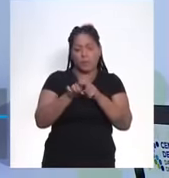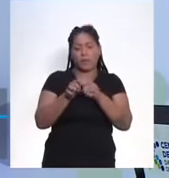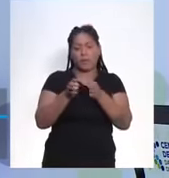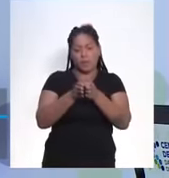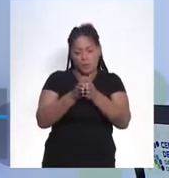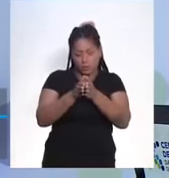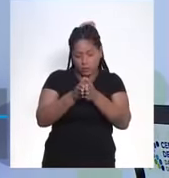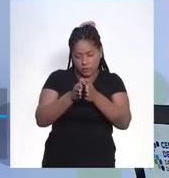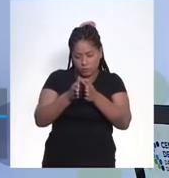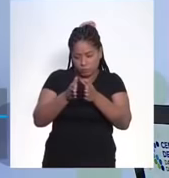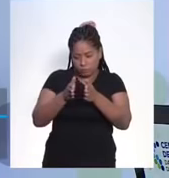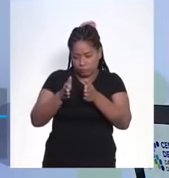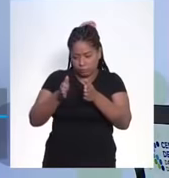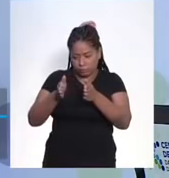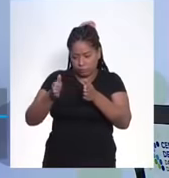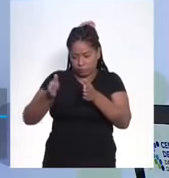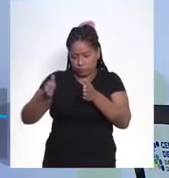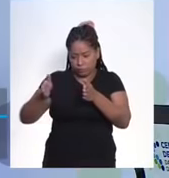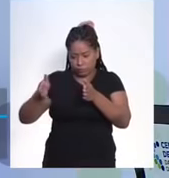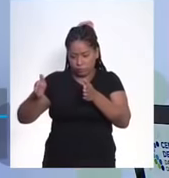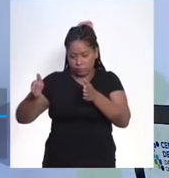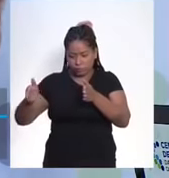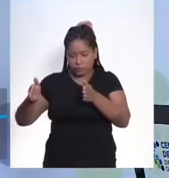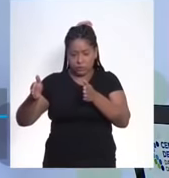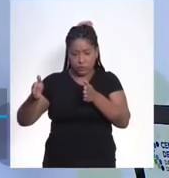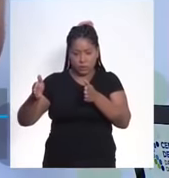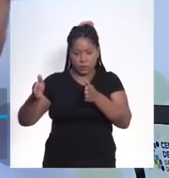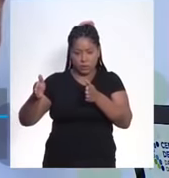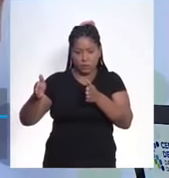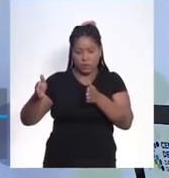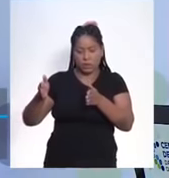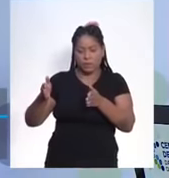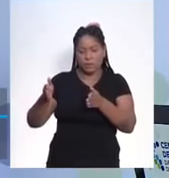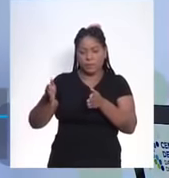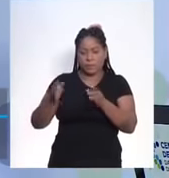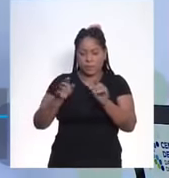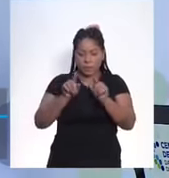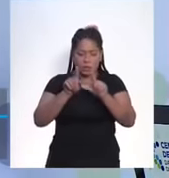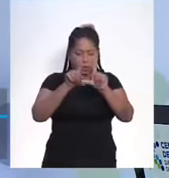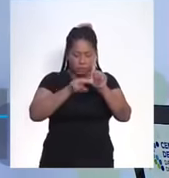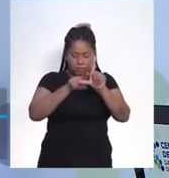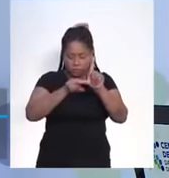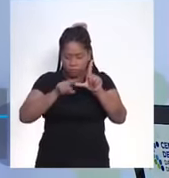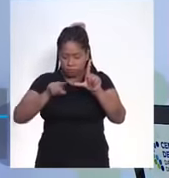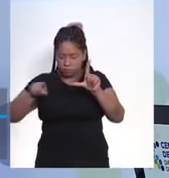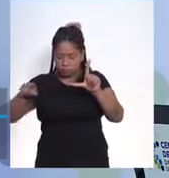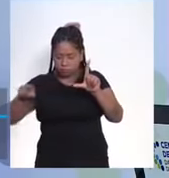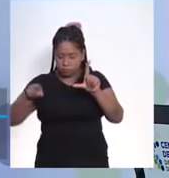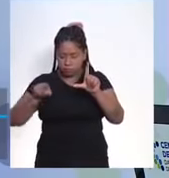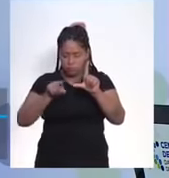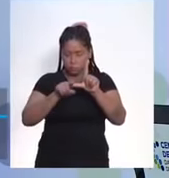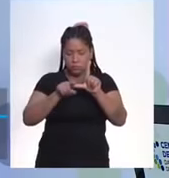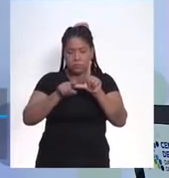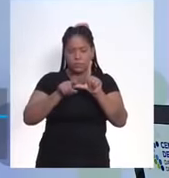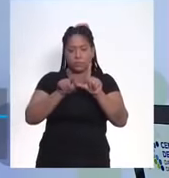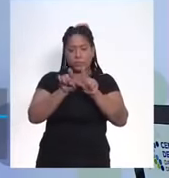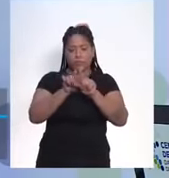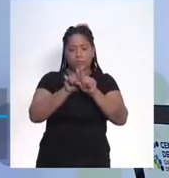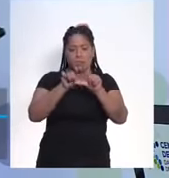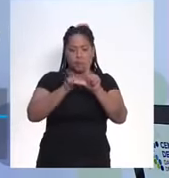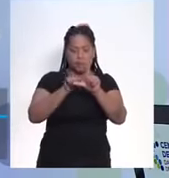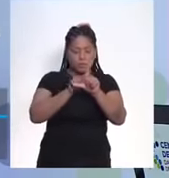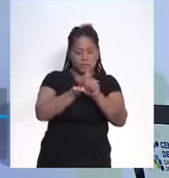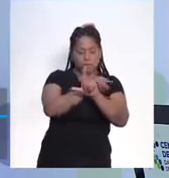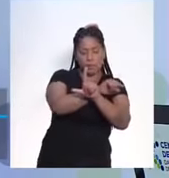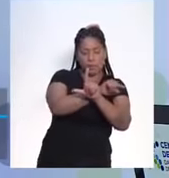minha direita né Tony tomada por isso que na reta horizontal como nós já vimos você para a